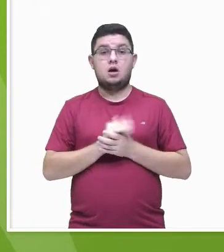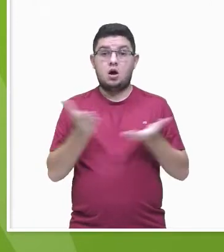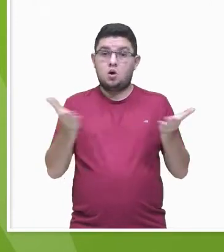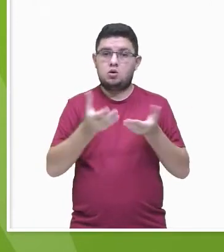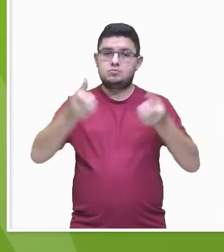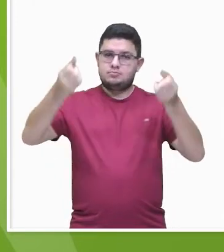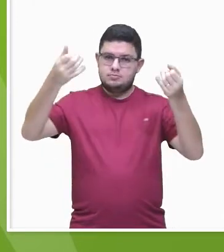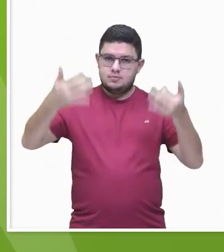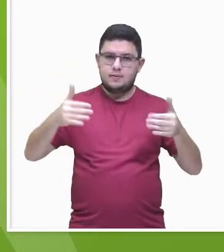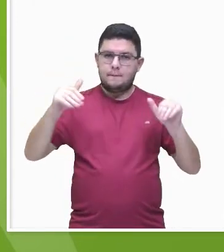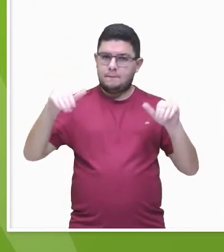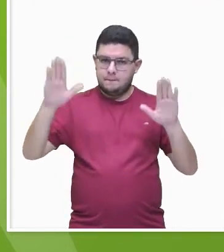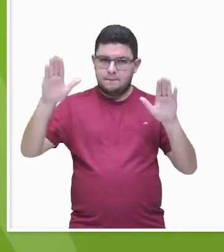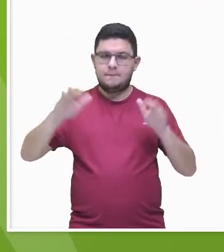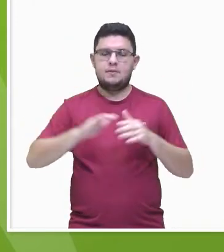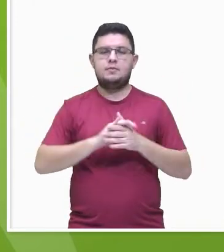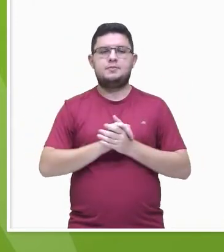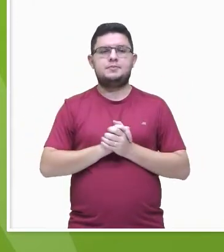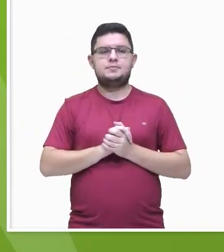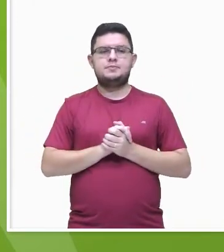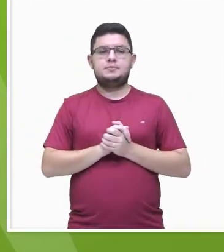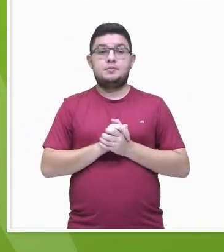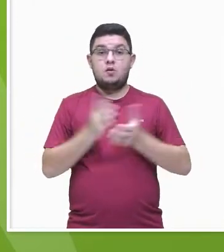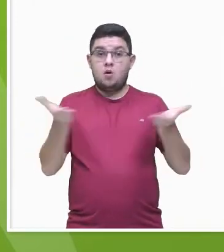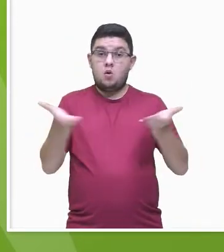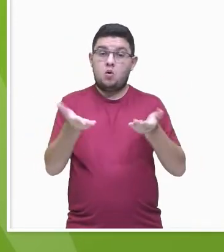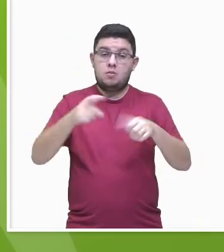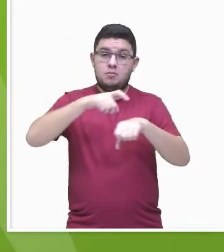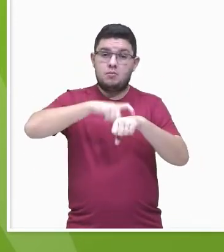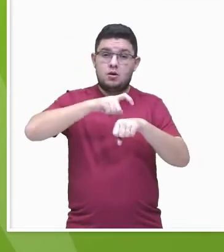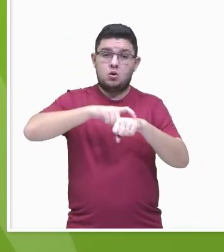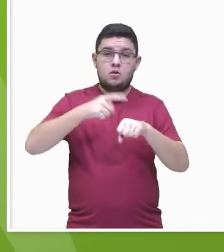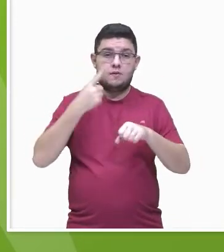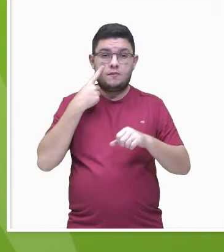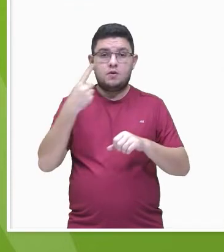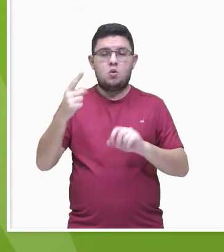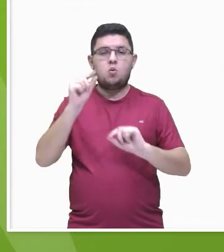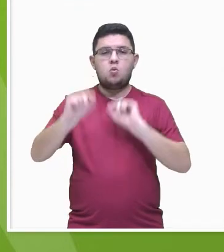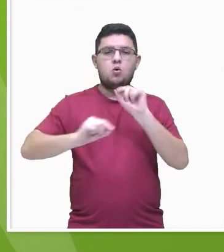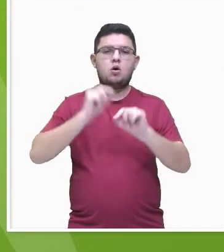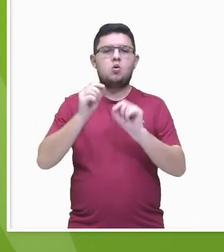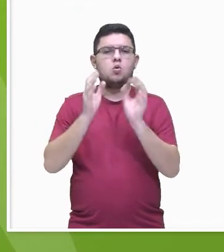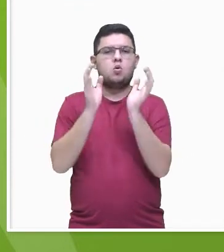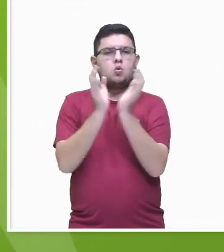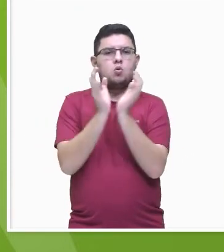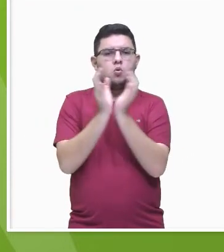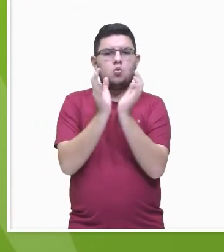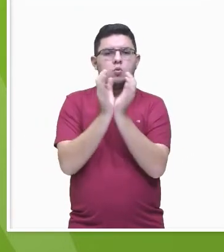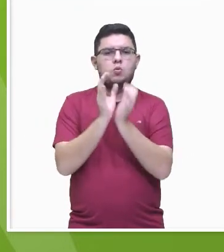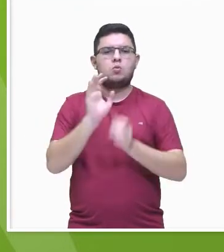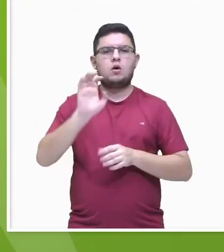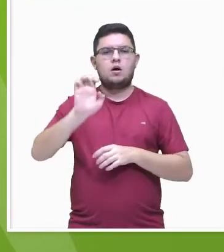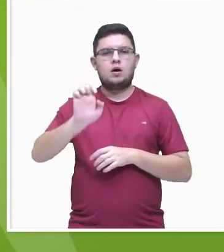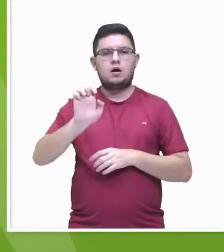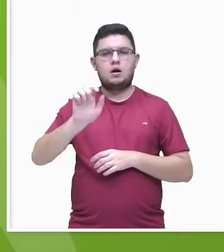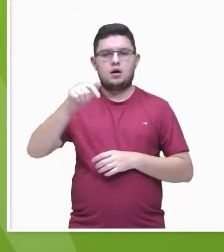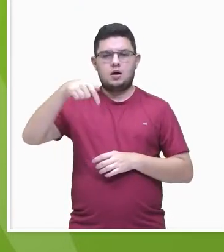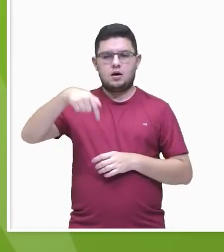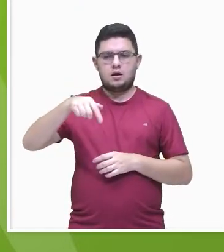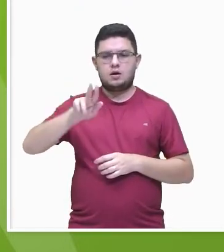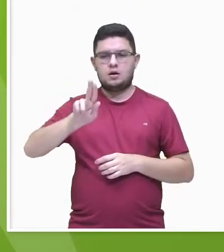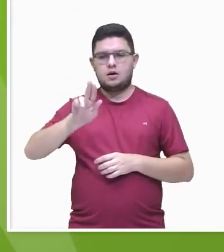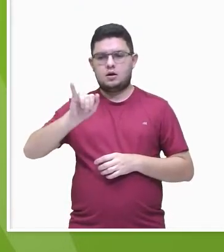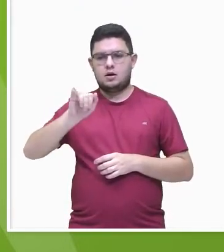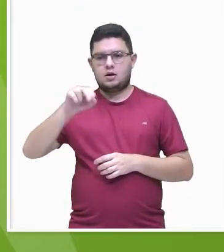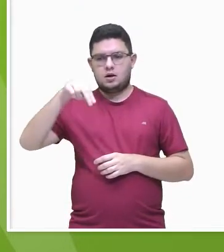animais, certo? Então, nesse momento da aula, a gente vai conhecer aí o grupo dos equinodermos. Não tem nada a ver com os cavalos, né?